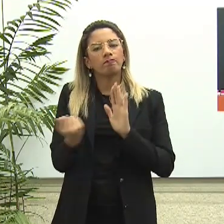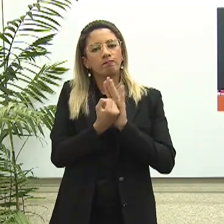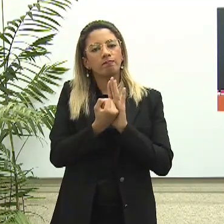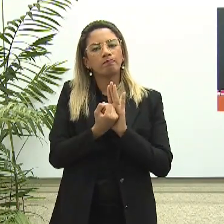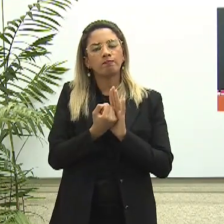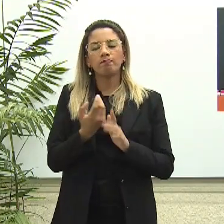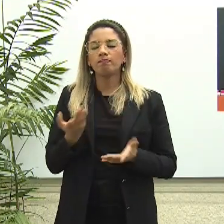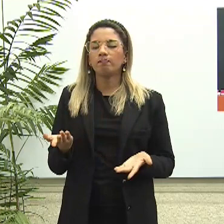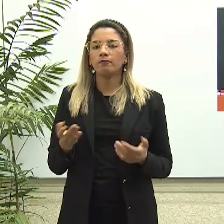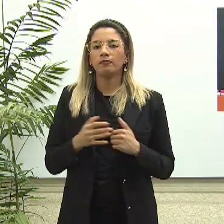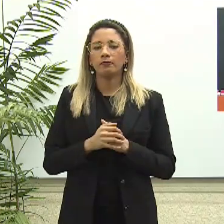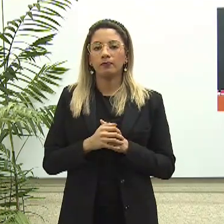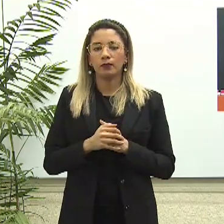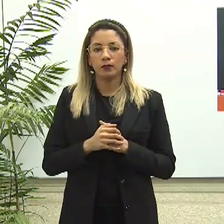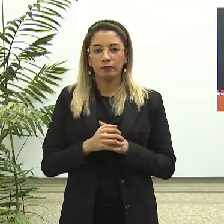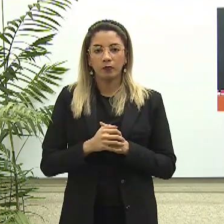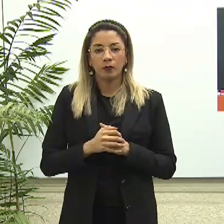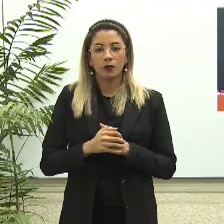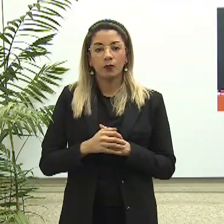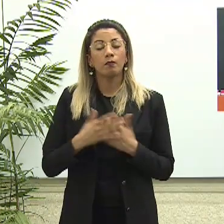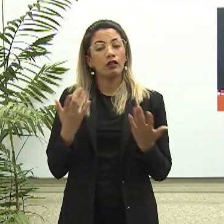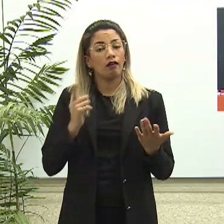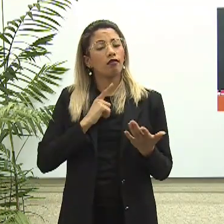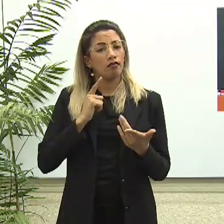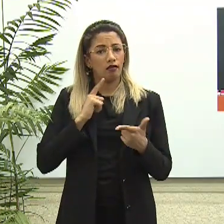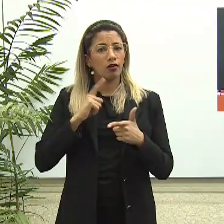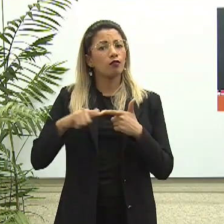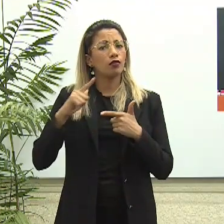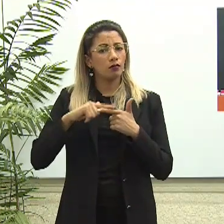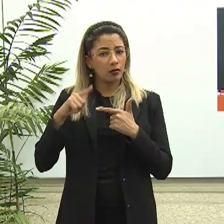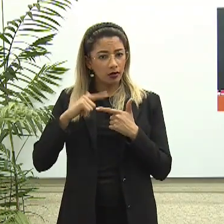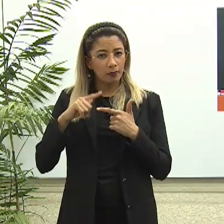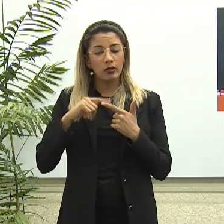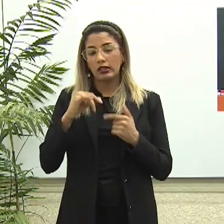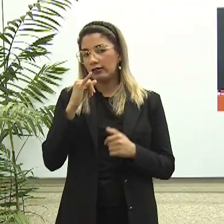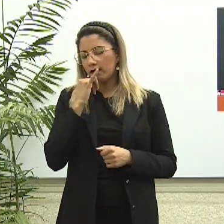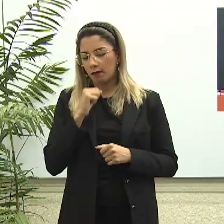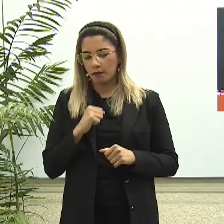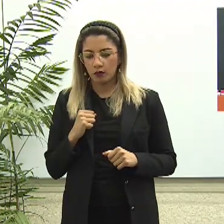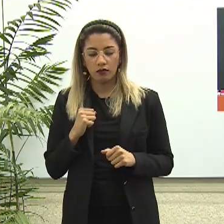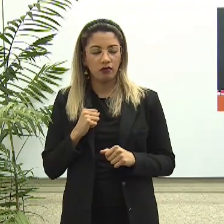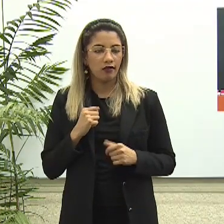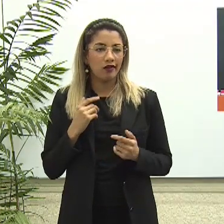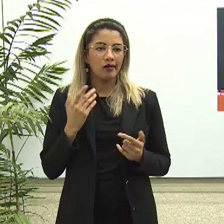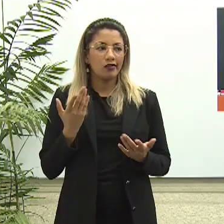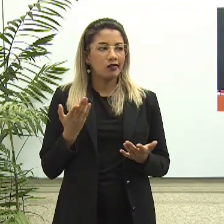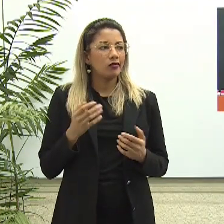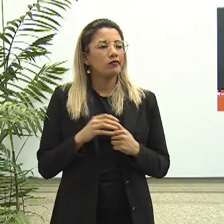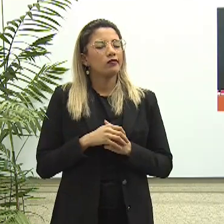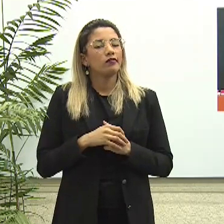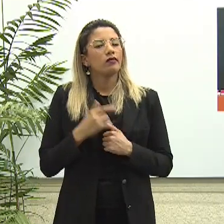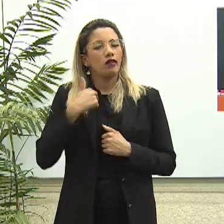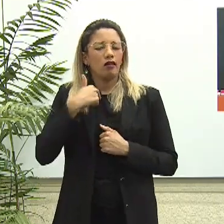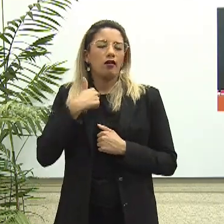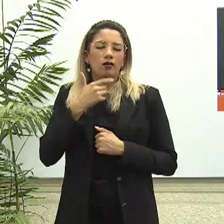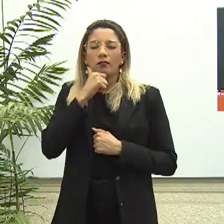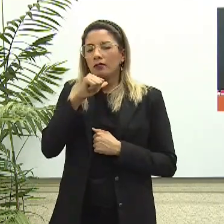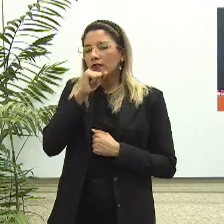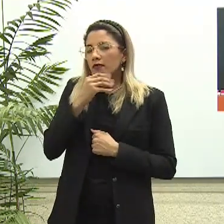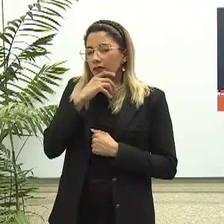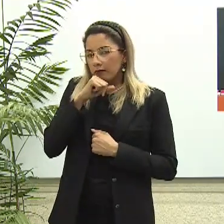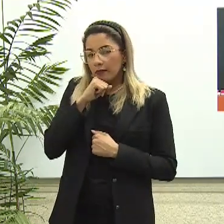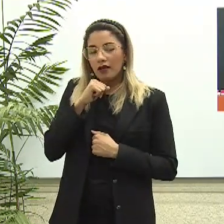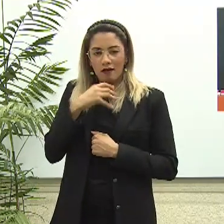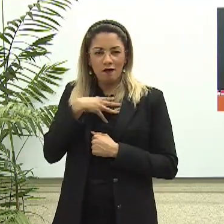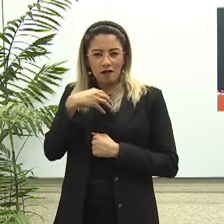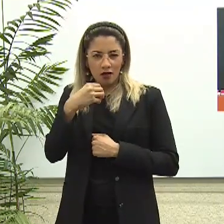minutos eh grandes problemas porque eu eu por exemplo e não f de baiano assim não pode ter nome sujo que é